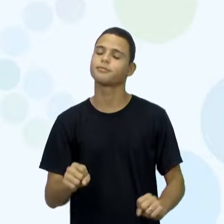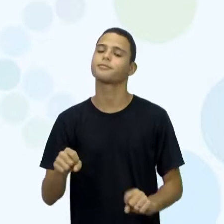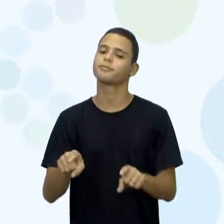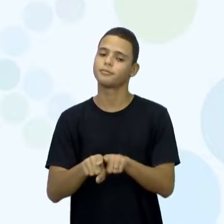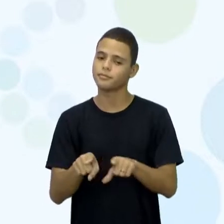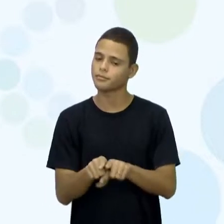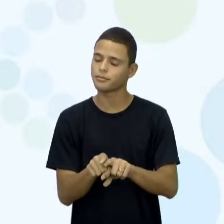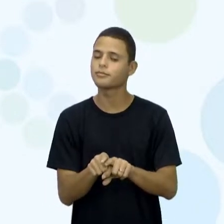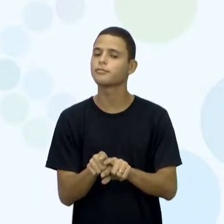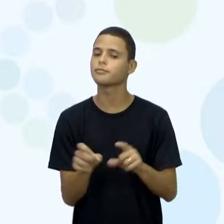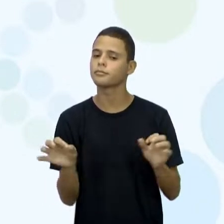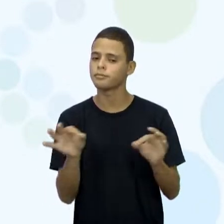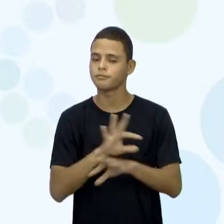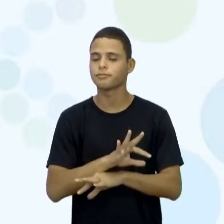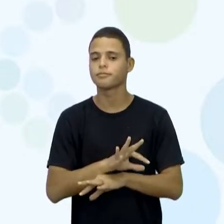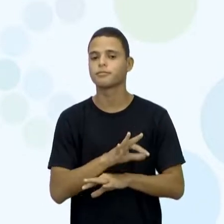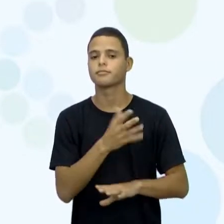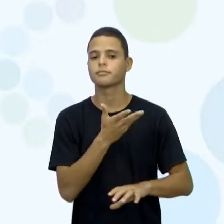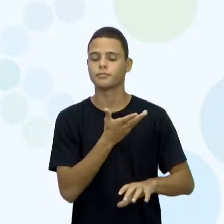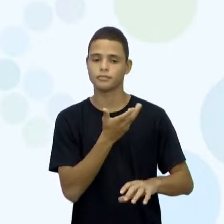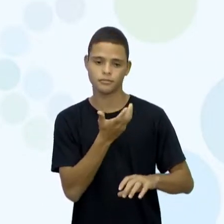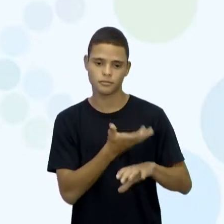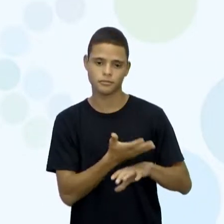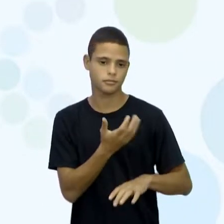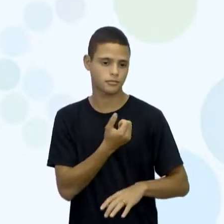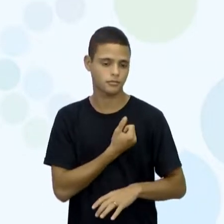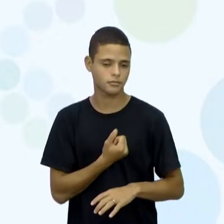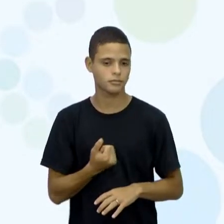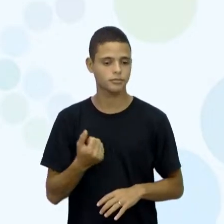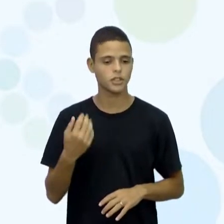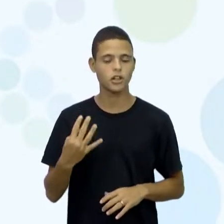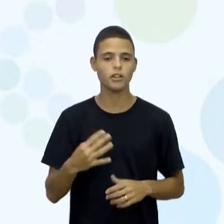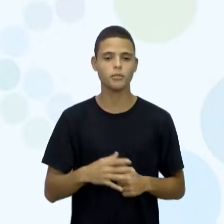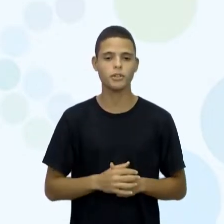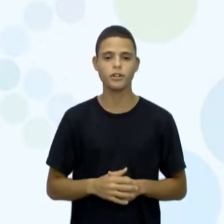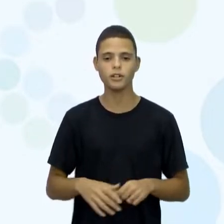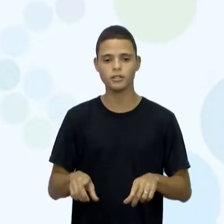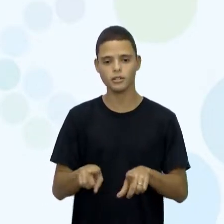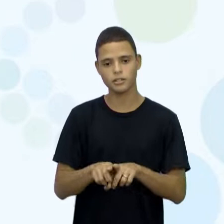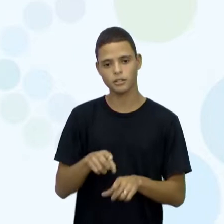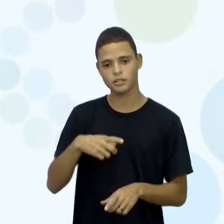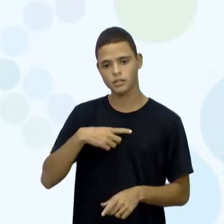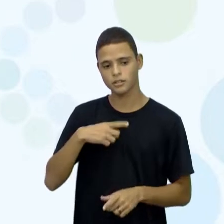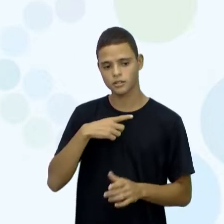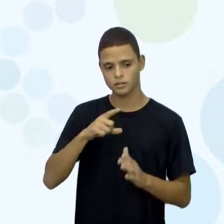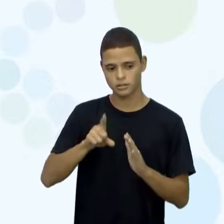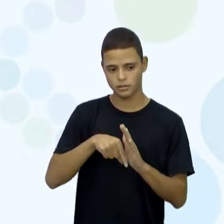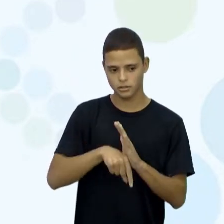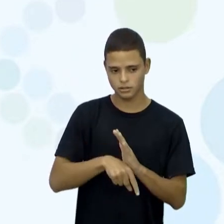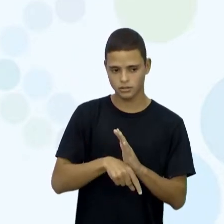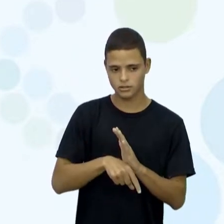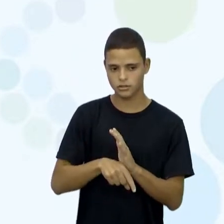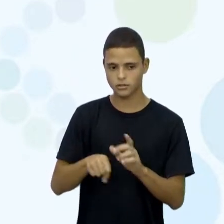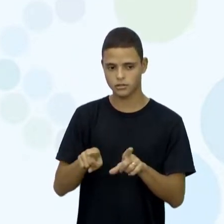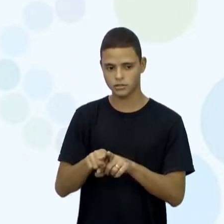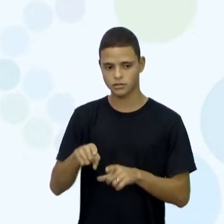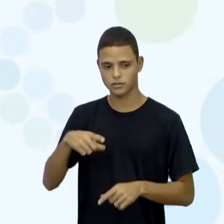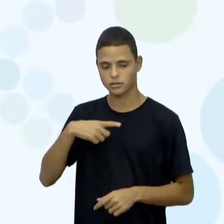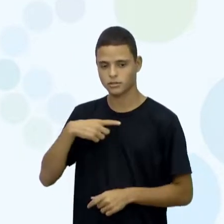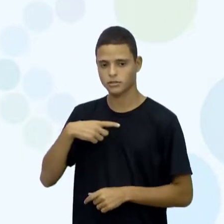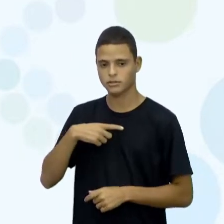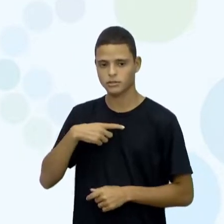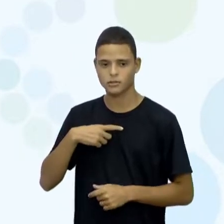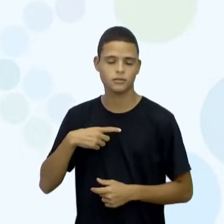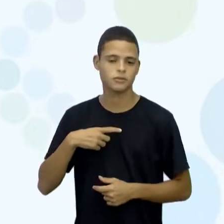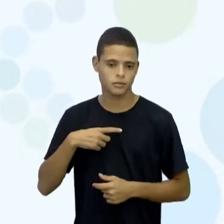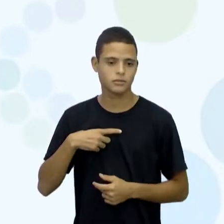vai terminar então a unidade curricular, o indivíduo e o ambiente. O aprofundamento que a gente trabalha aqui, este aprofundamento lindo que chama a